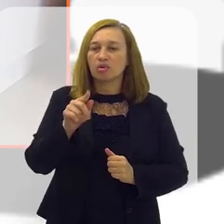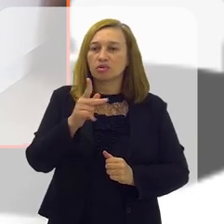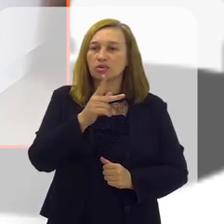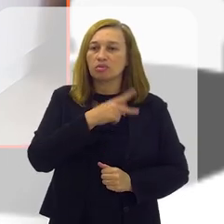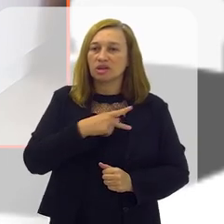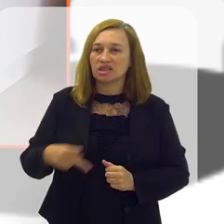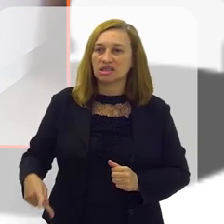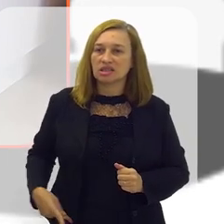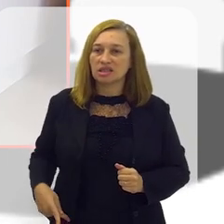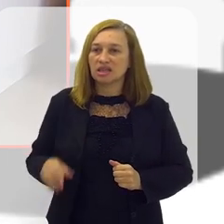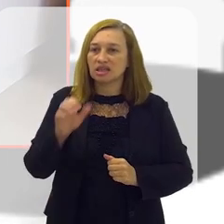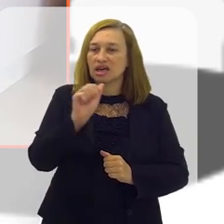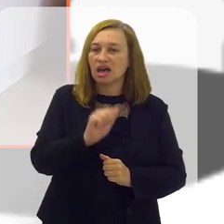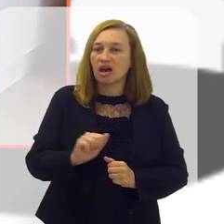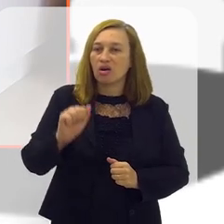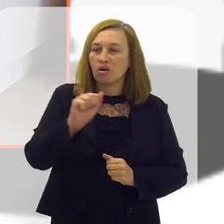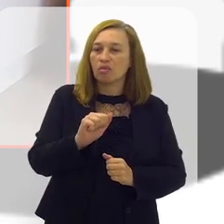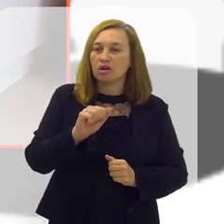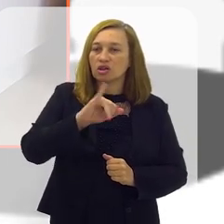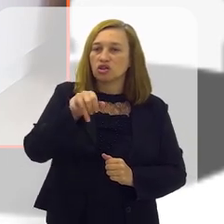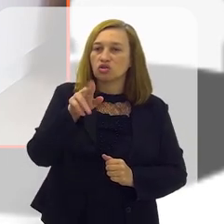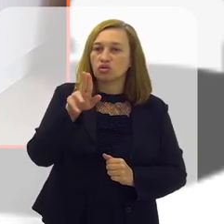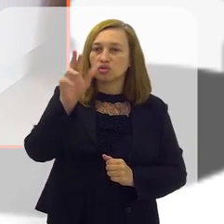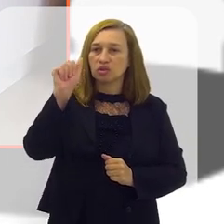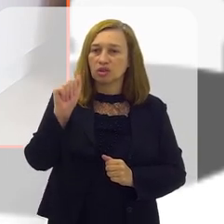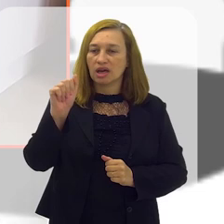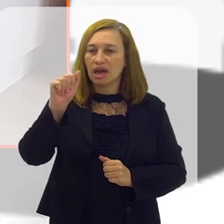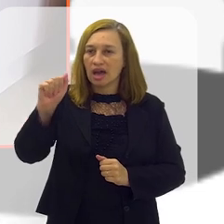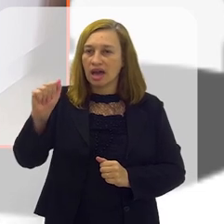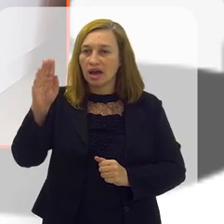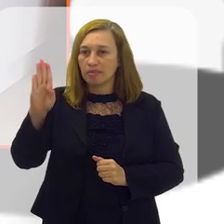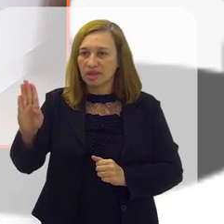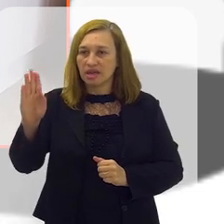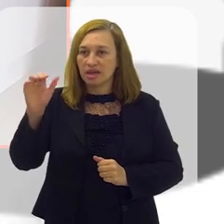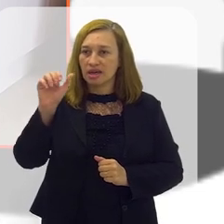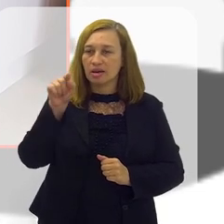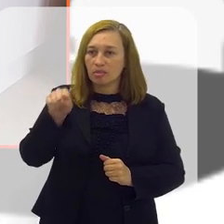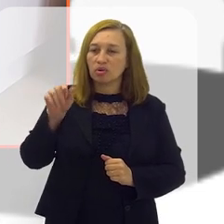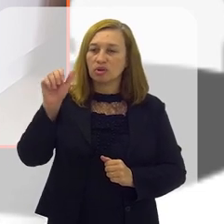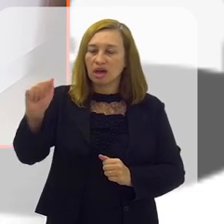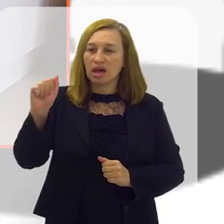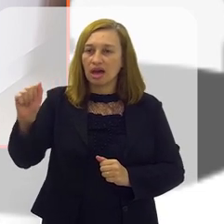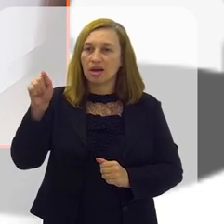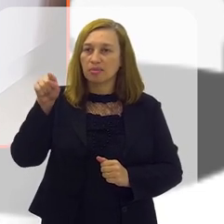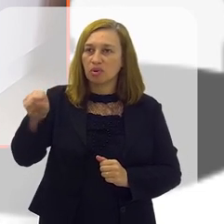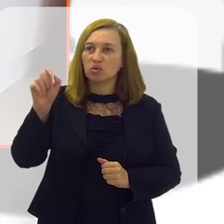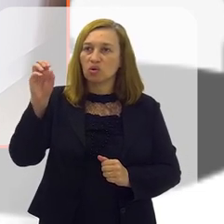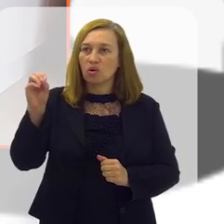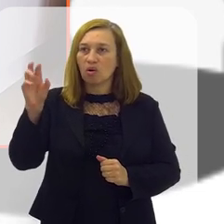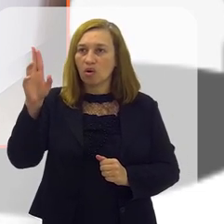vice.presidência, sem circunflexo, arroba junaab,